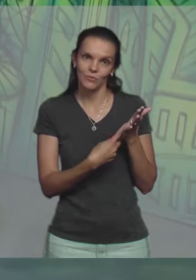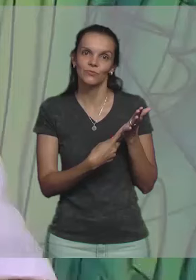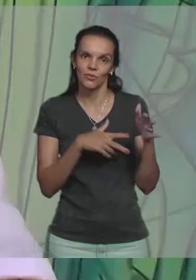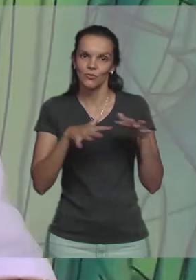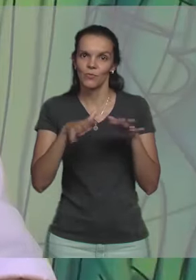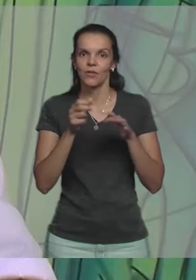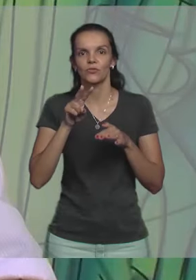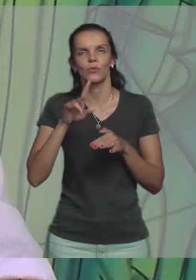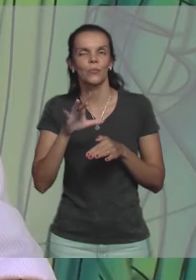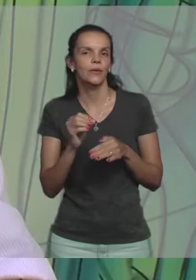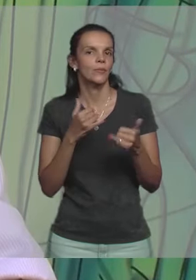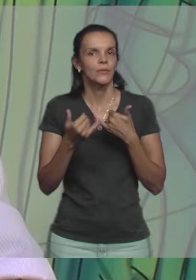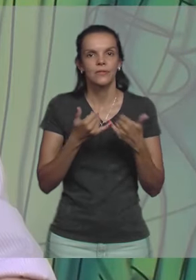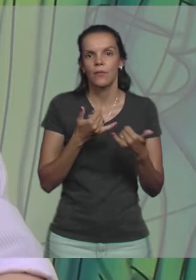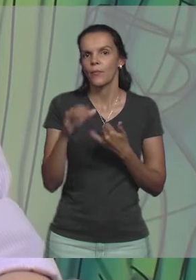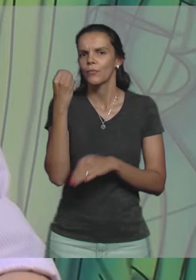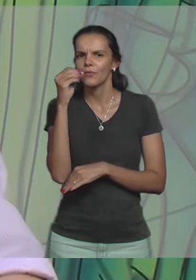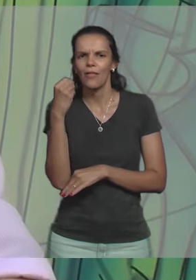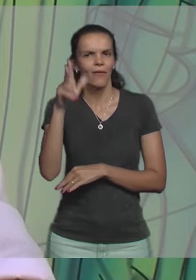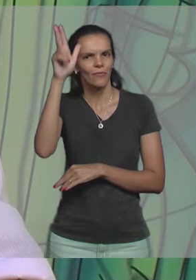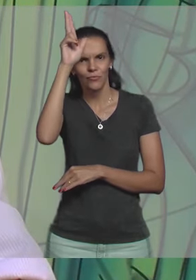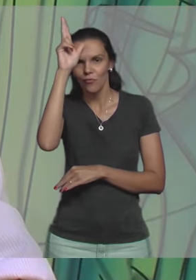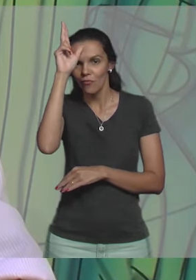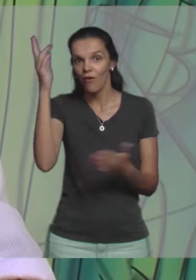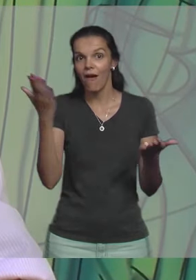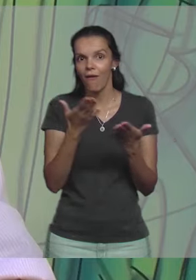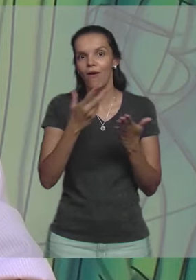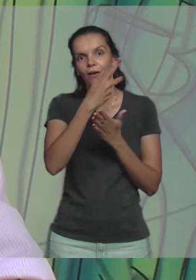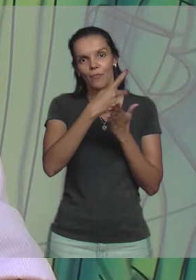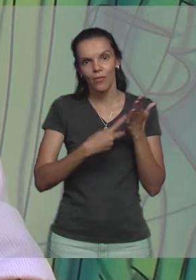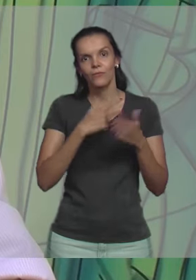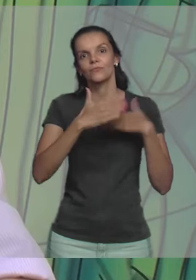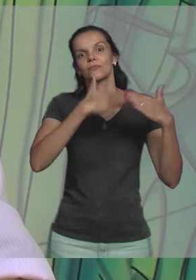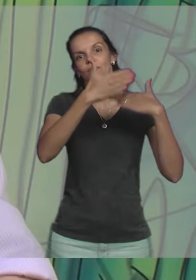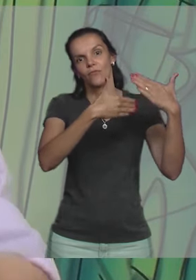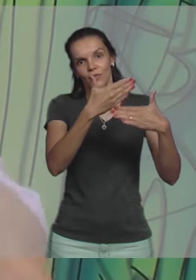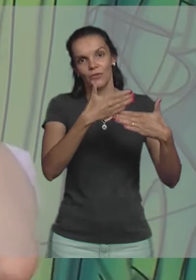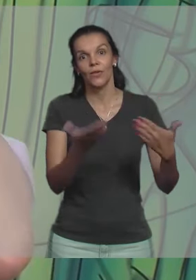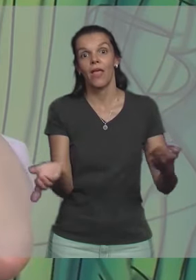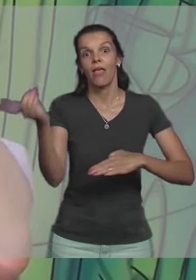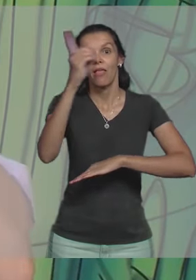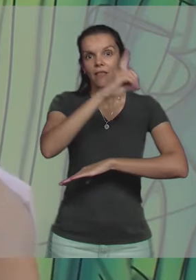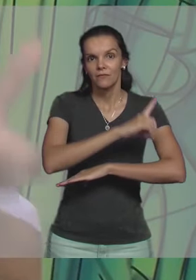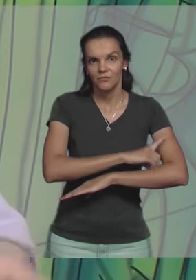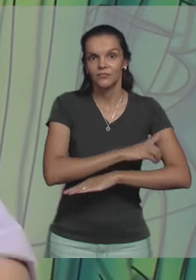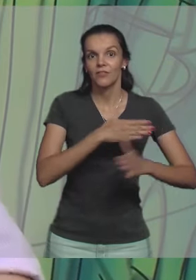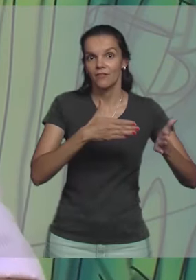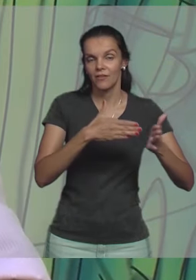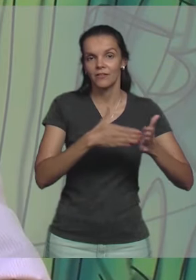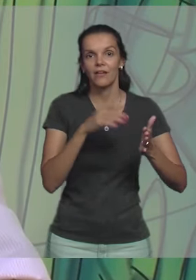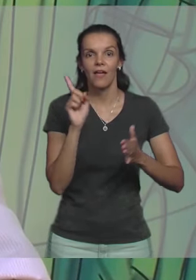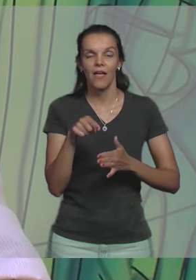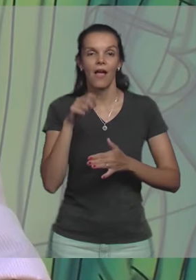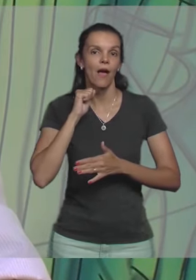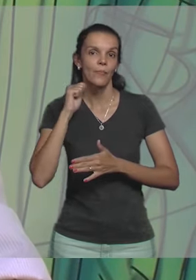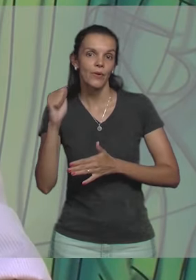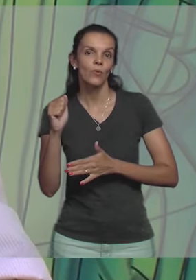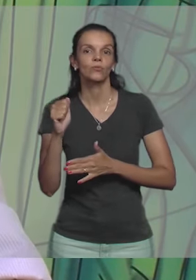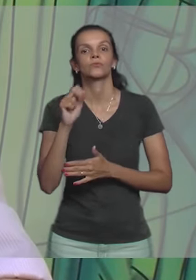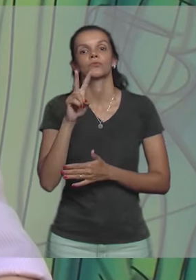exemplo, Porto Alegre é outro exemplo, estão com seus planos sendo desenvolvidos. E a data estimada é esse abril de